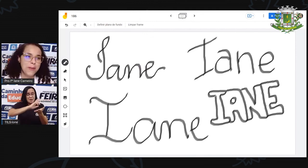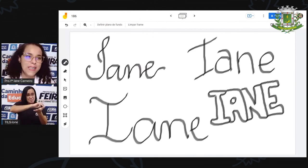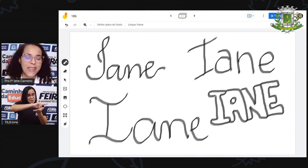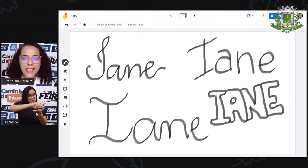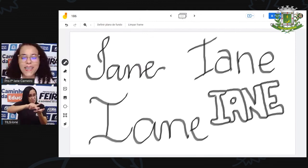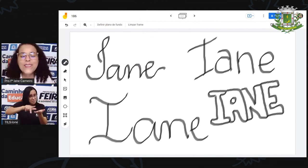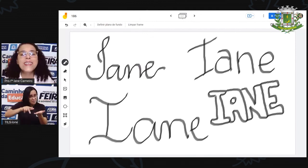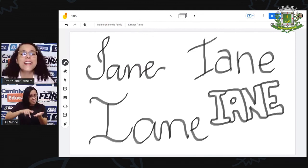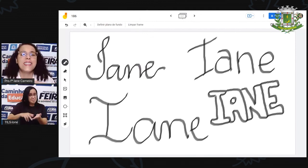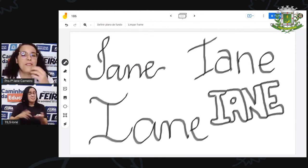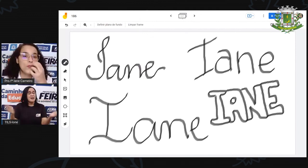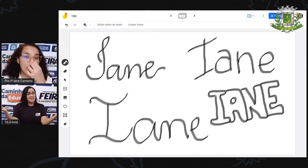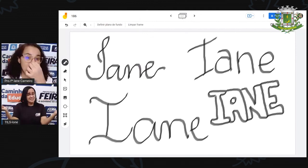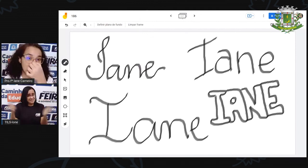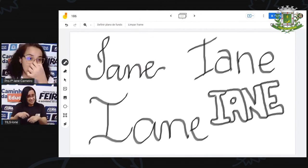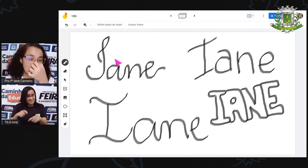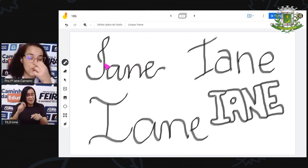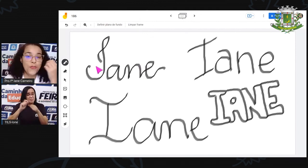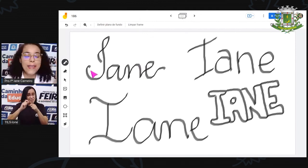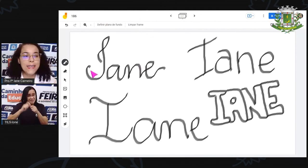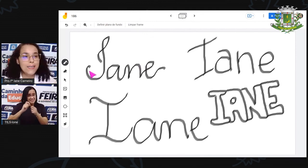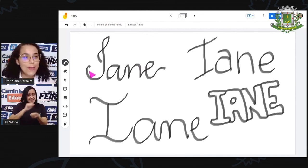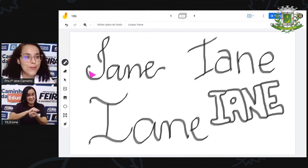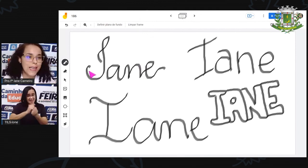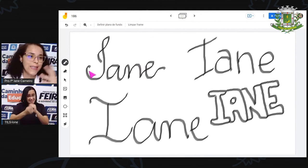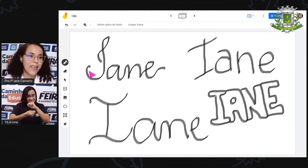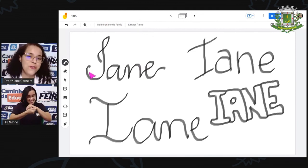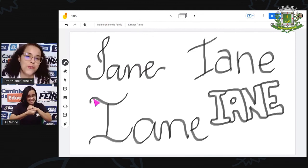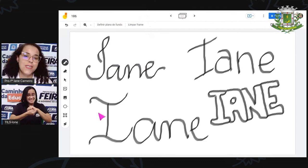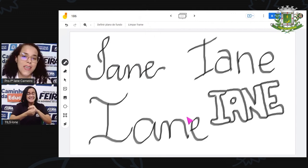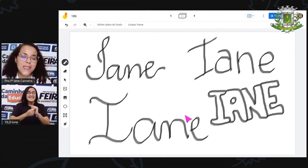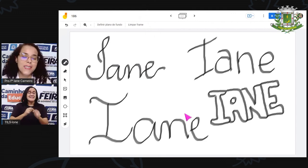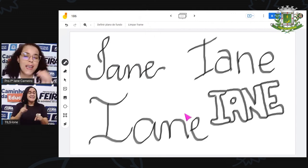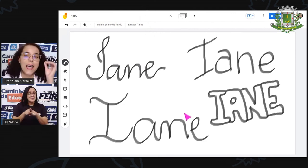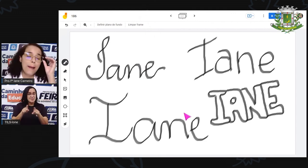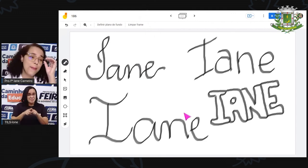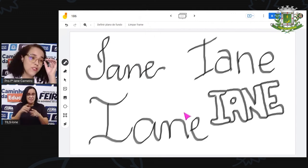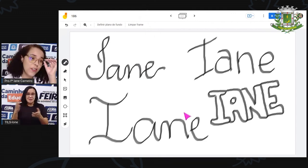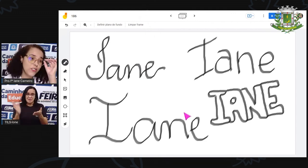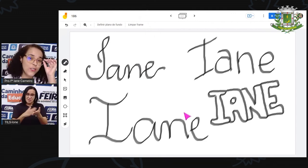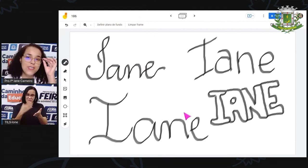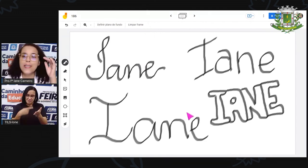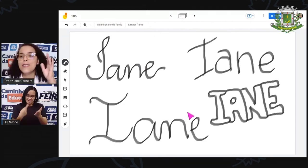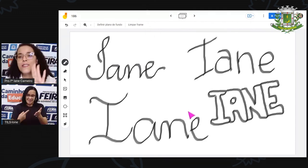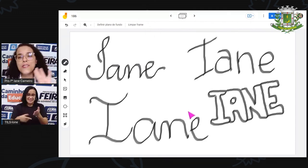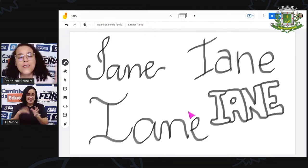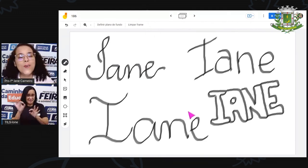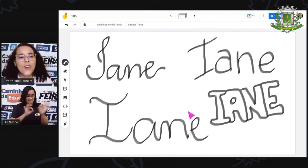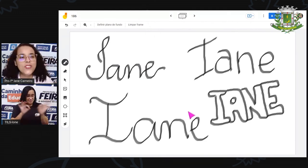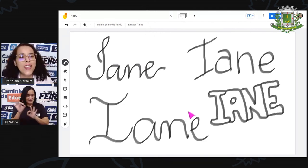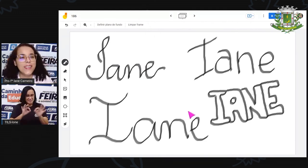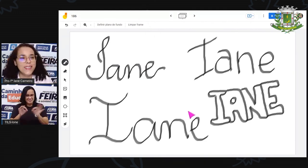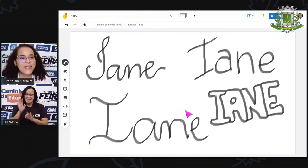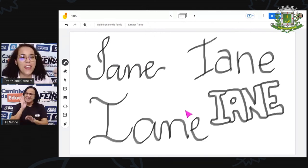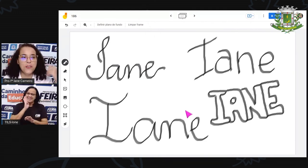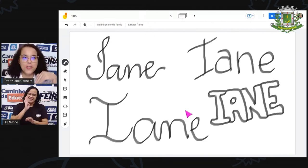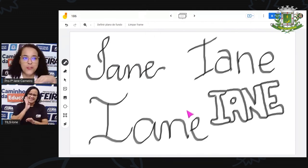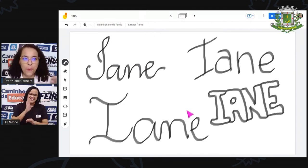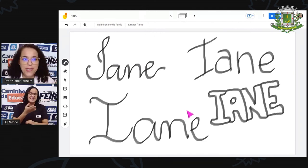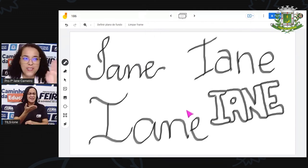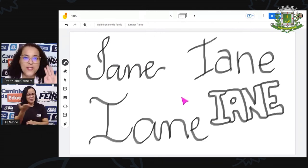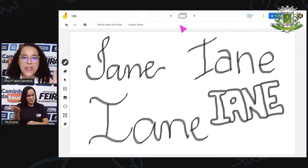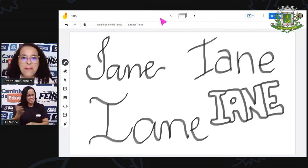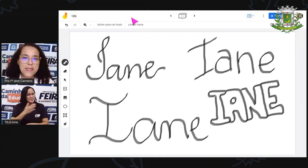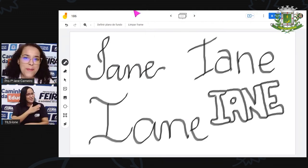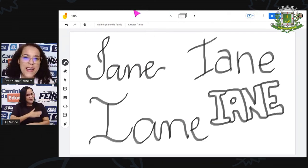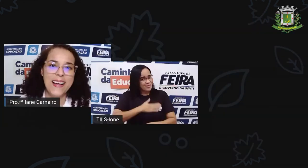vocês aprenderam. Vão testando, vão enfeitando aí os cadernos de vocês. É bem divertido. Tenho certeza que vocês vão gostar aí. E aí quando a